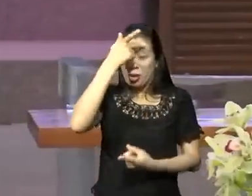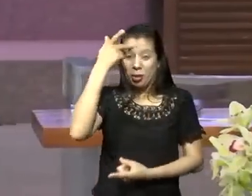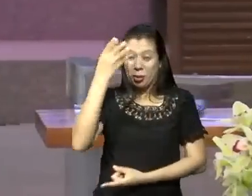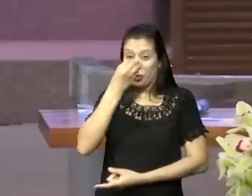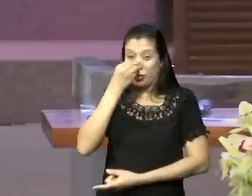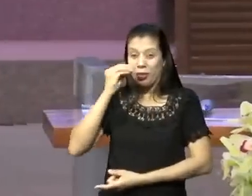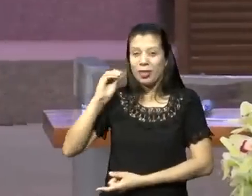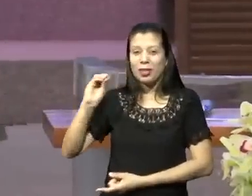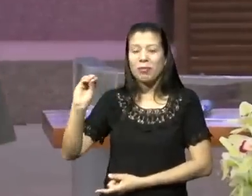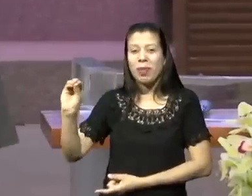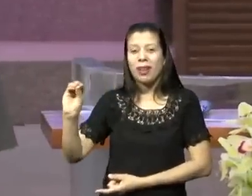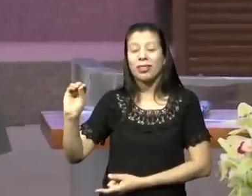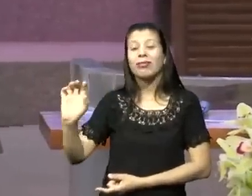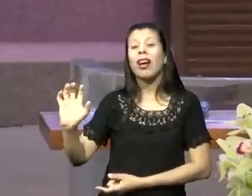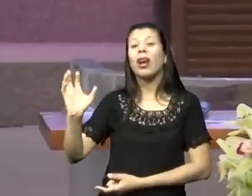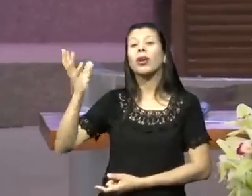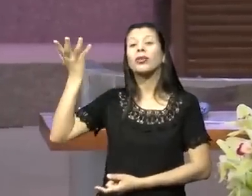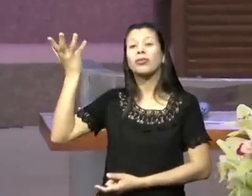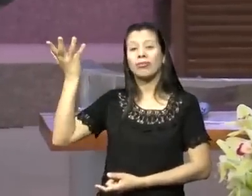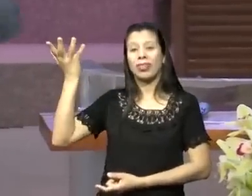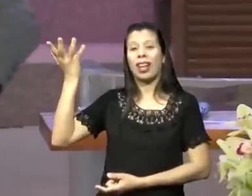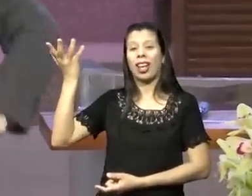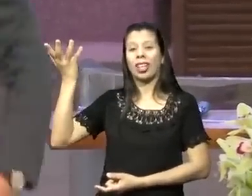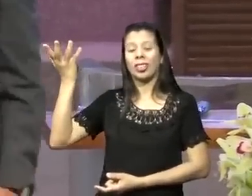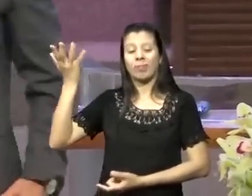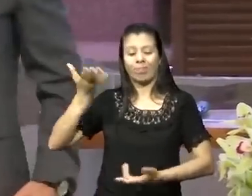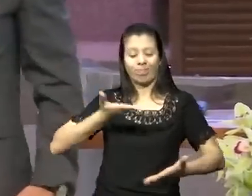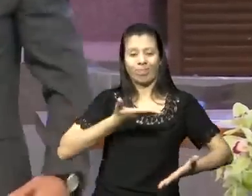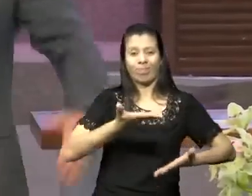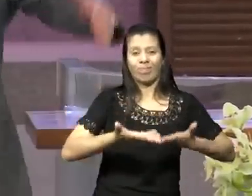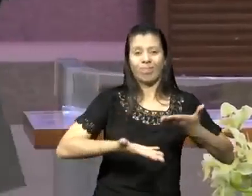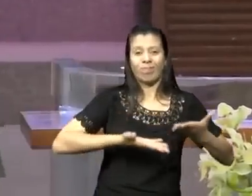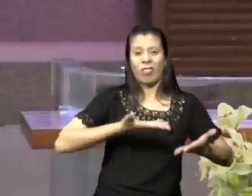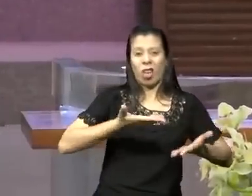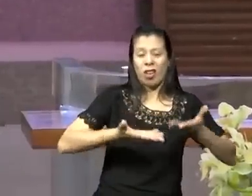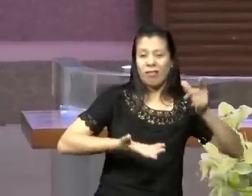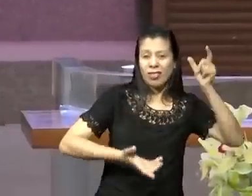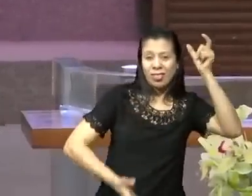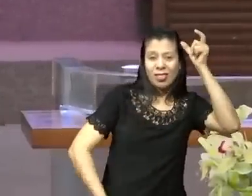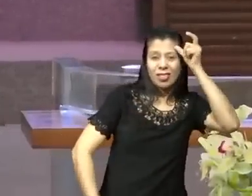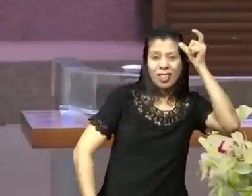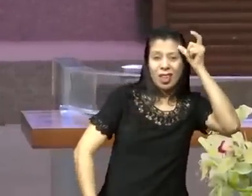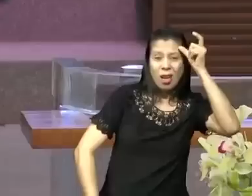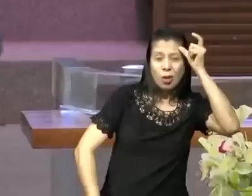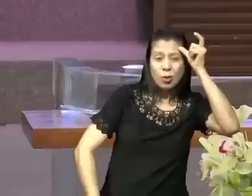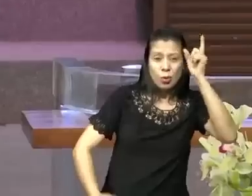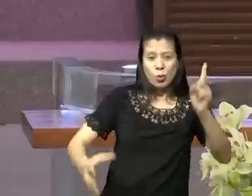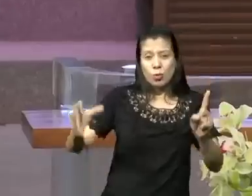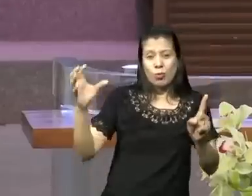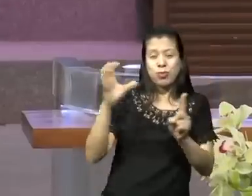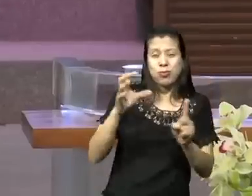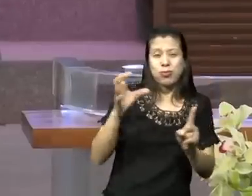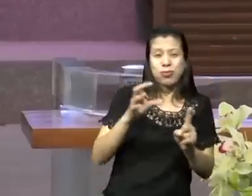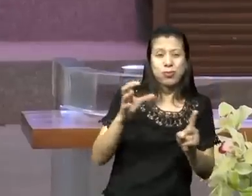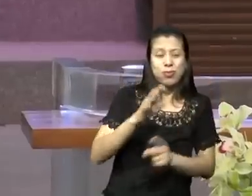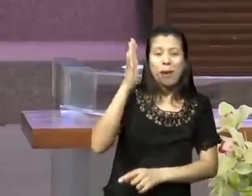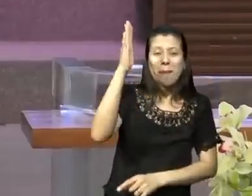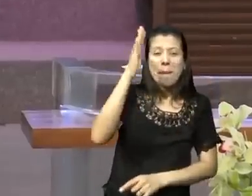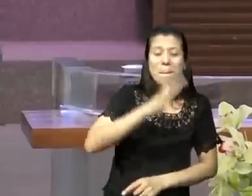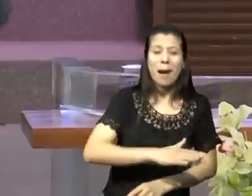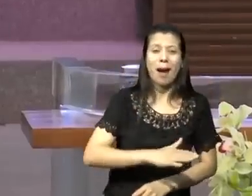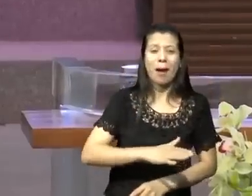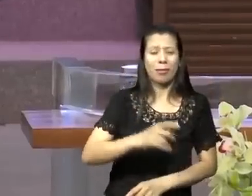o espírito santo tinha descido sobre este planeta o espírito santo desceu sobre a sua igreja infantil